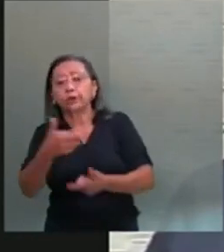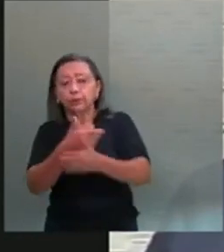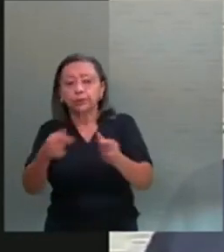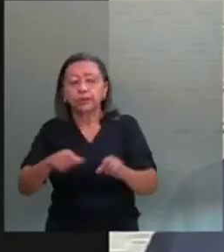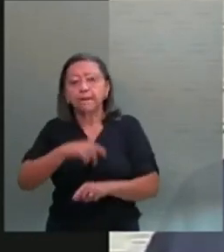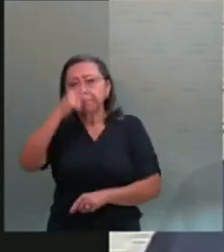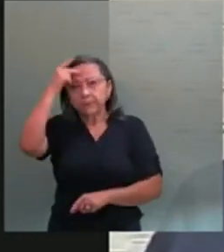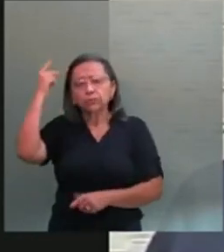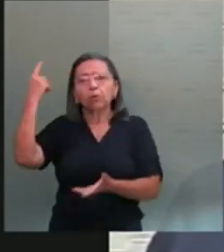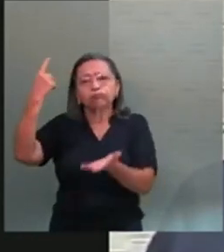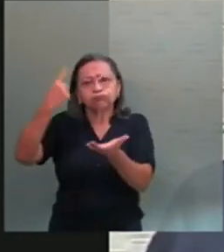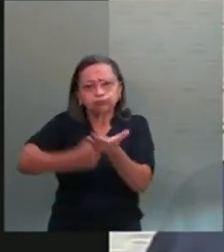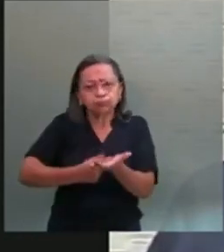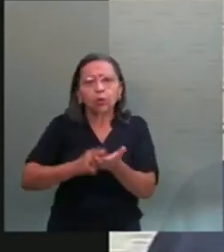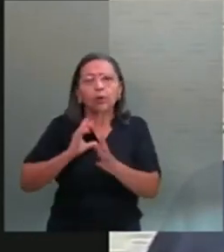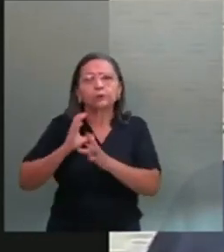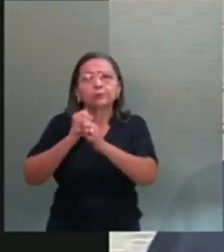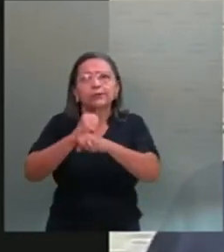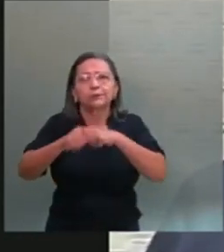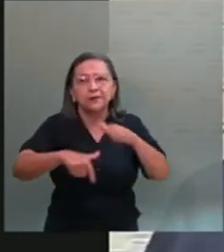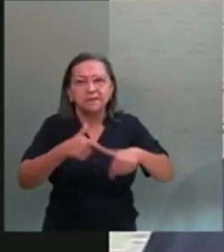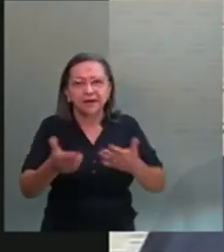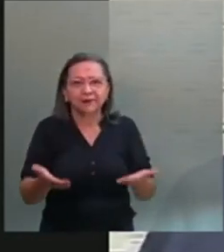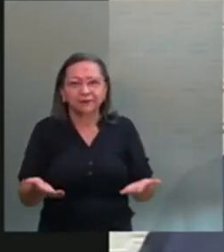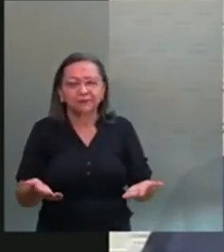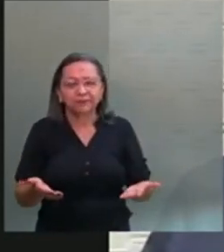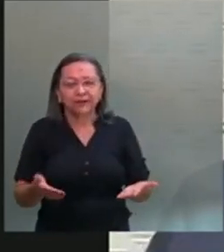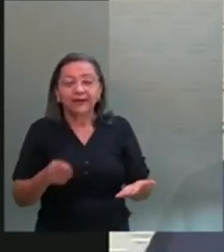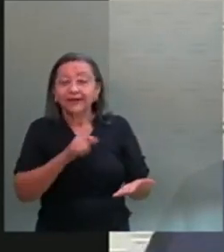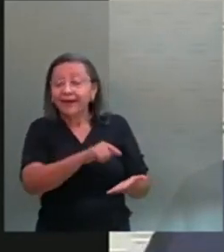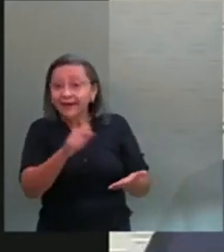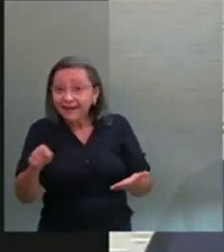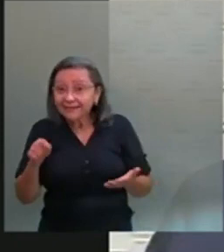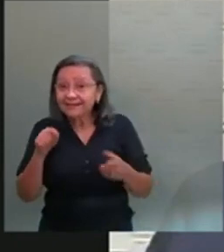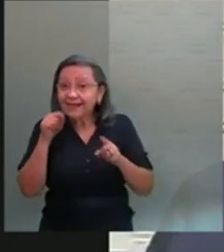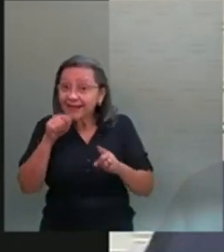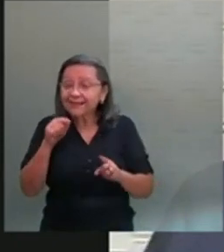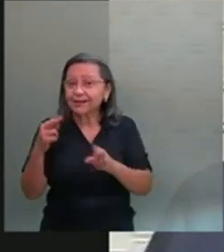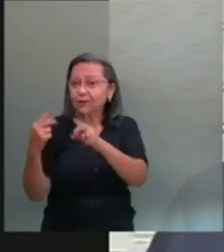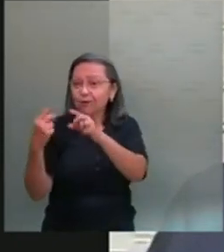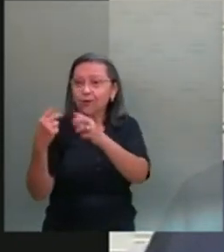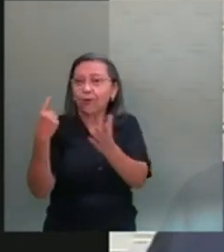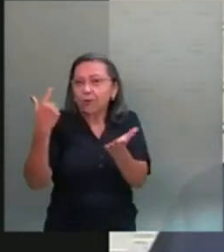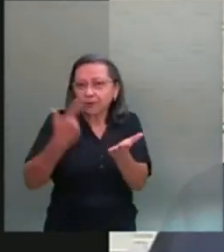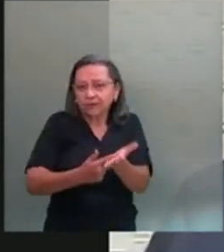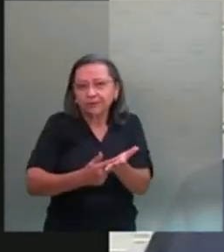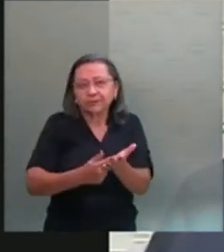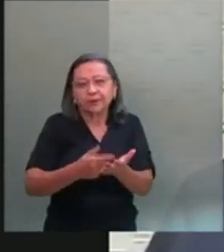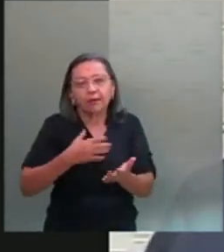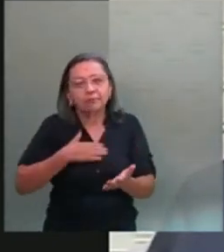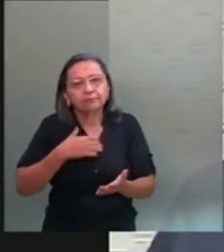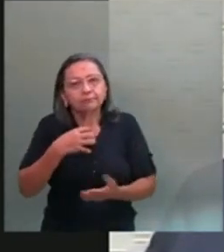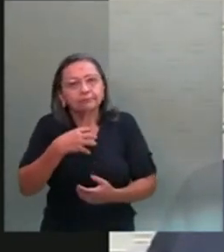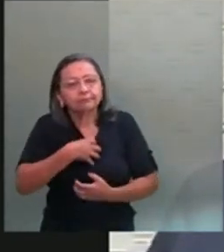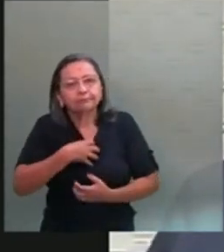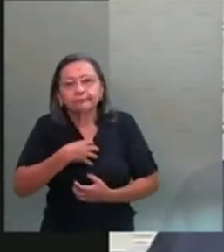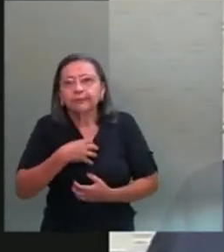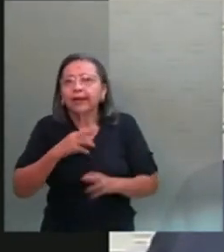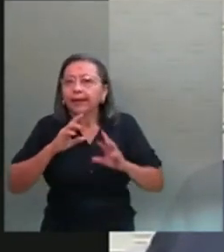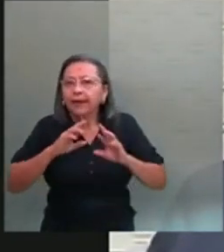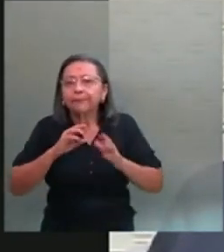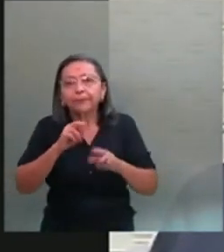gente compromissada com o resultado do trabalho. E é esse compromisso que, a meu ver, faz toda a diferença na história da Agência